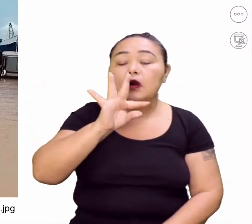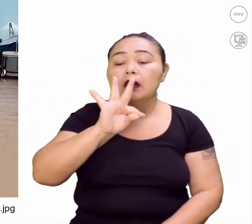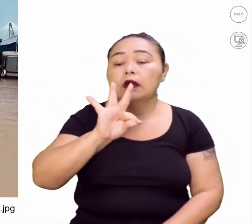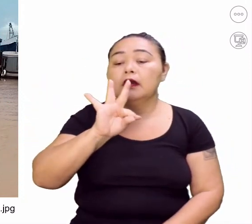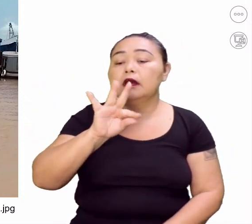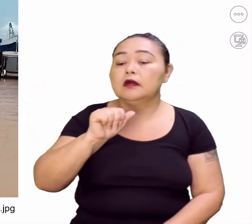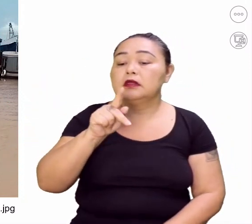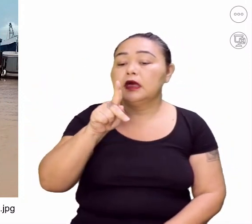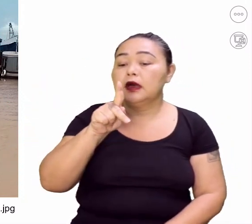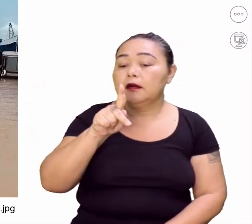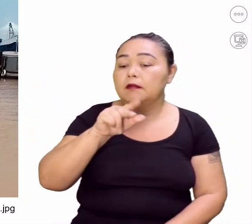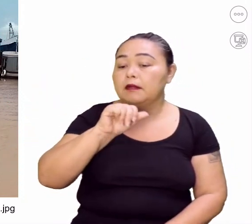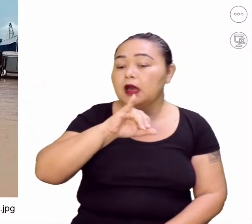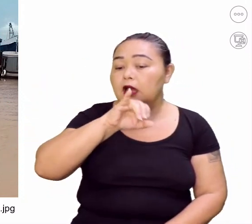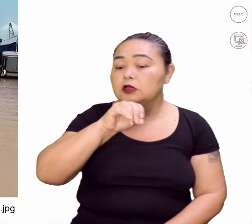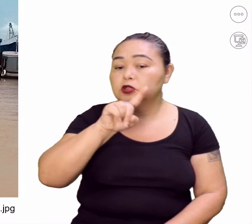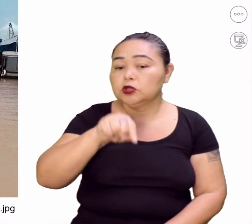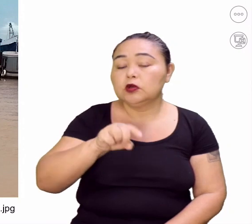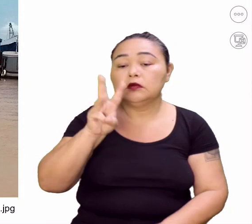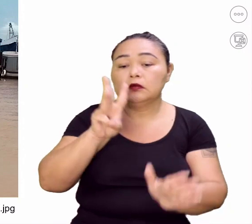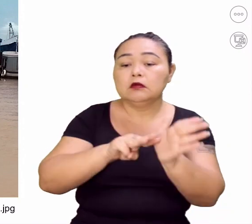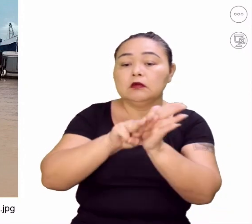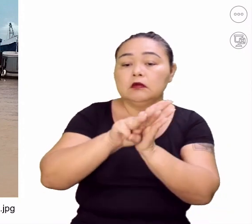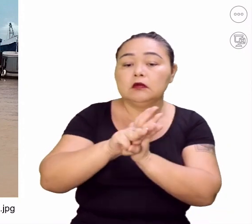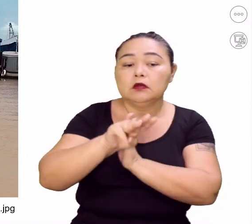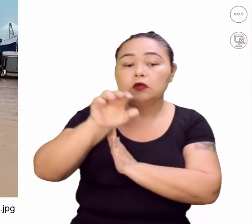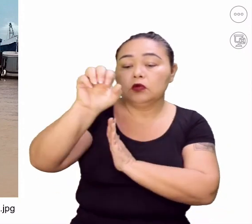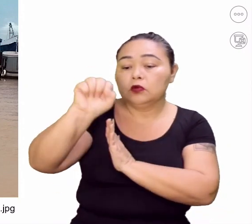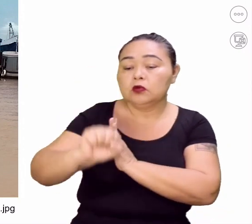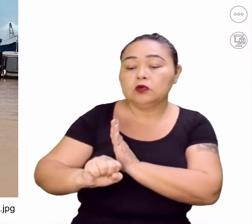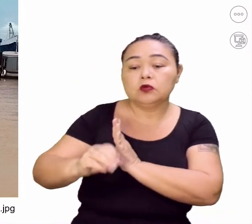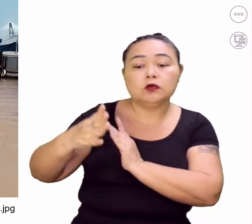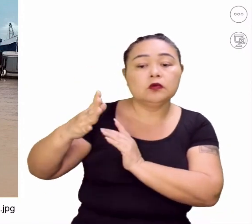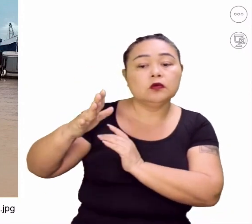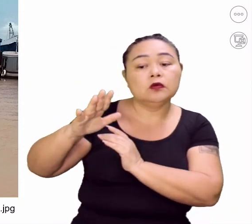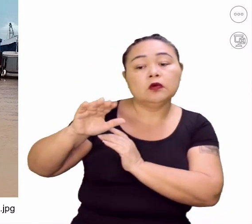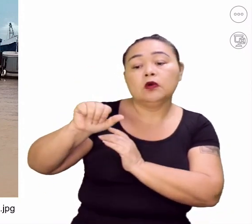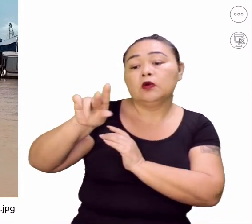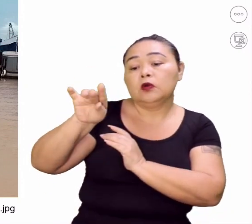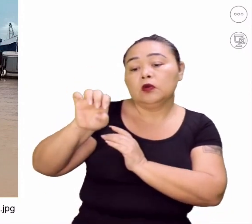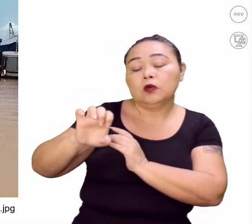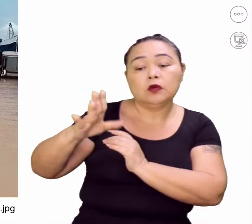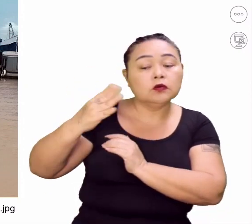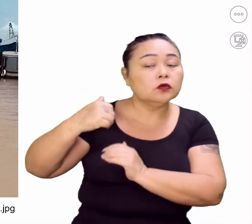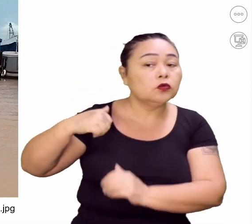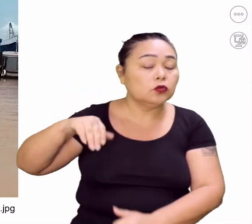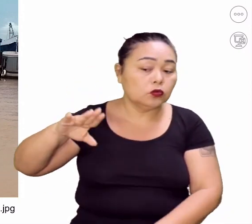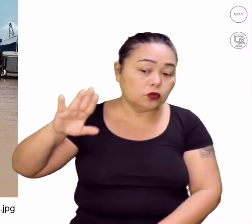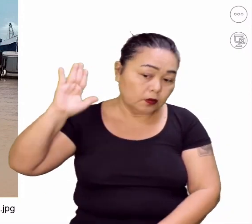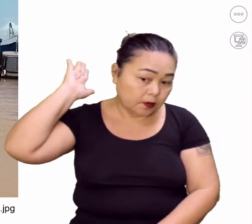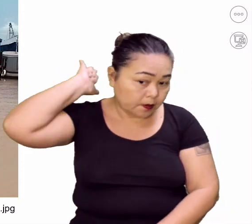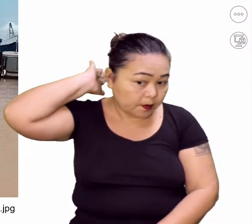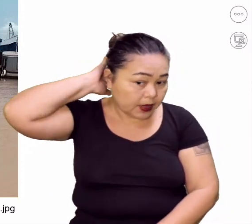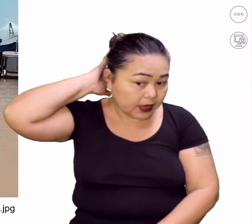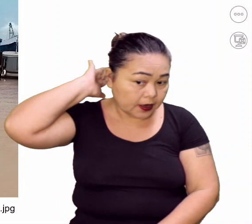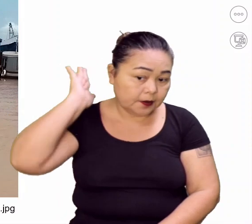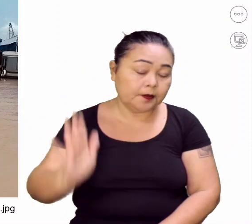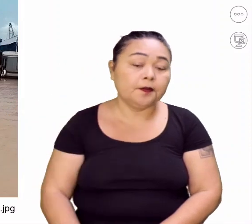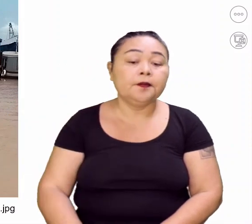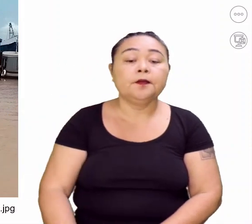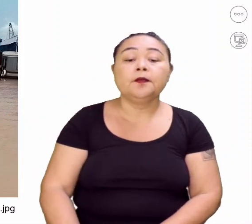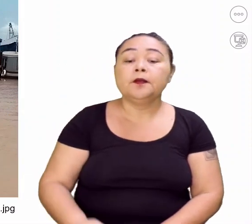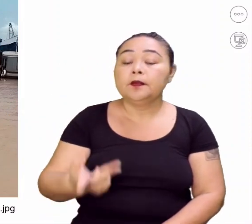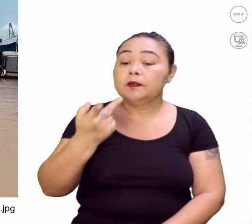rio Tapajós, Madeira e sudeste do Pará. Então, galera, quando